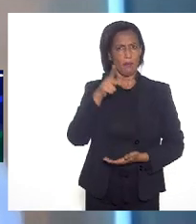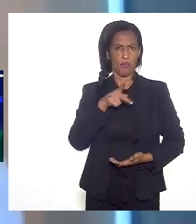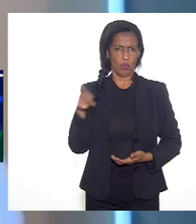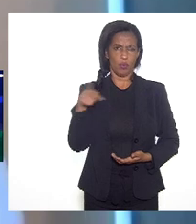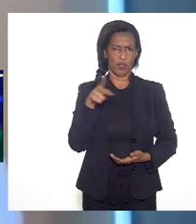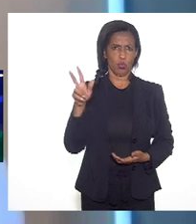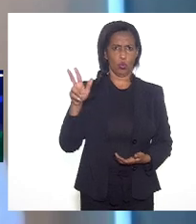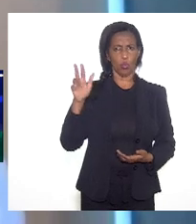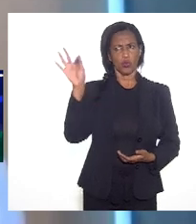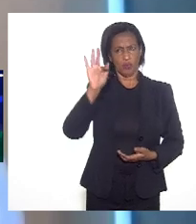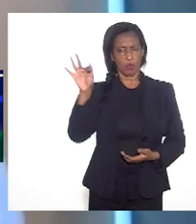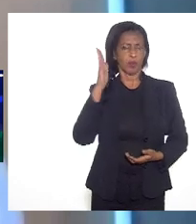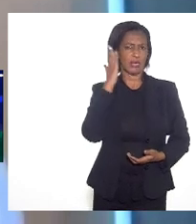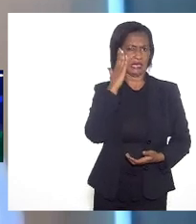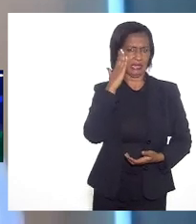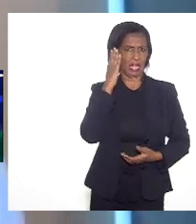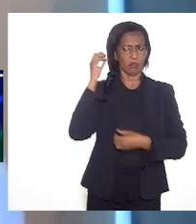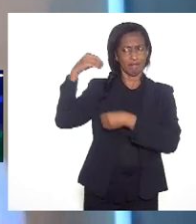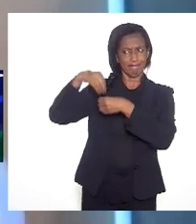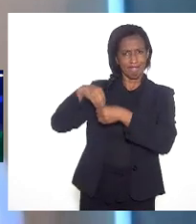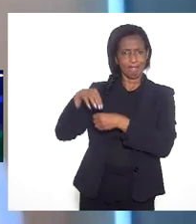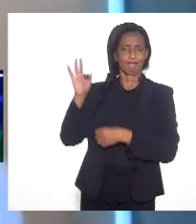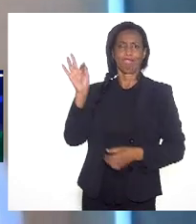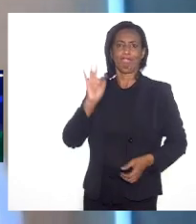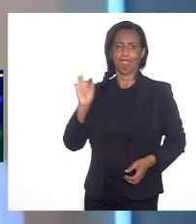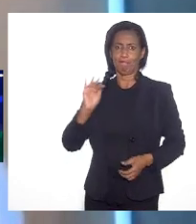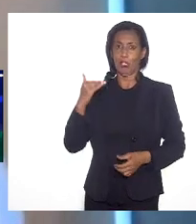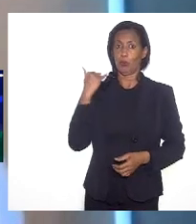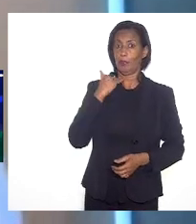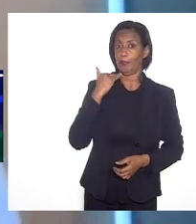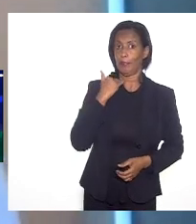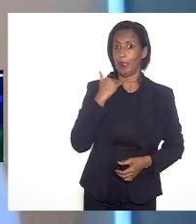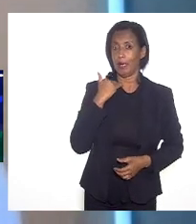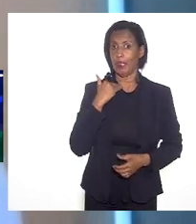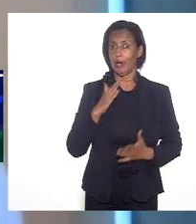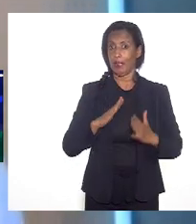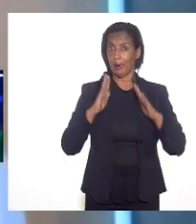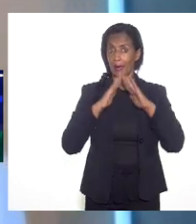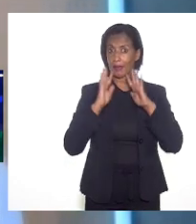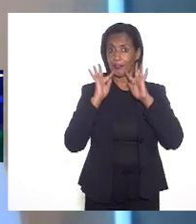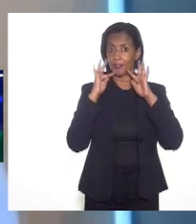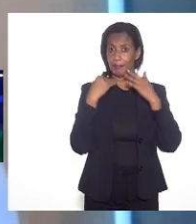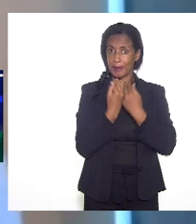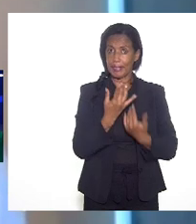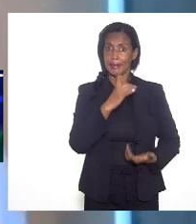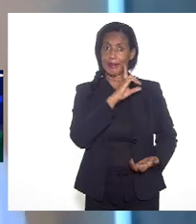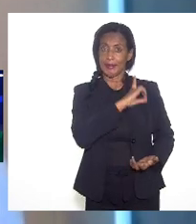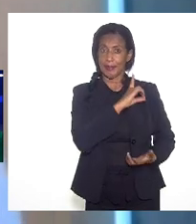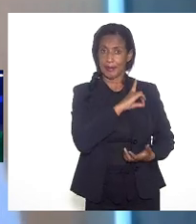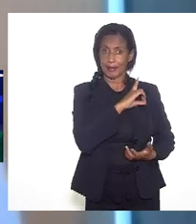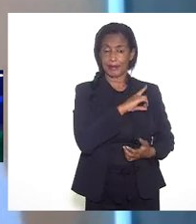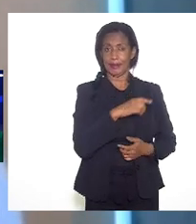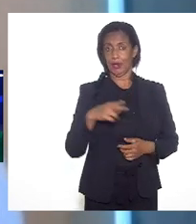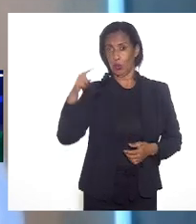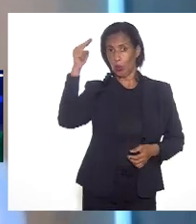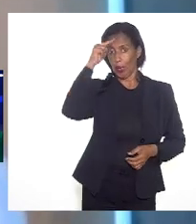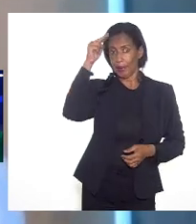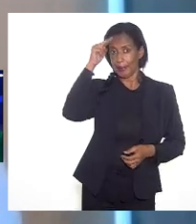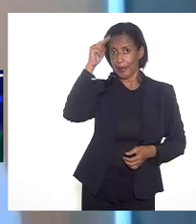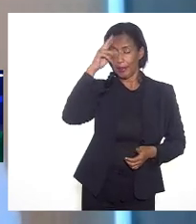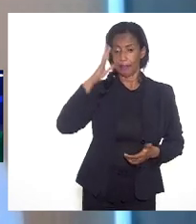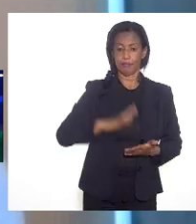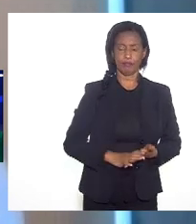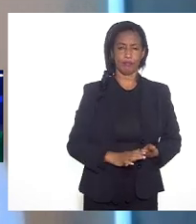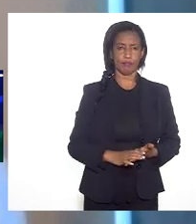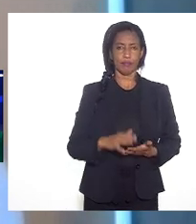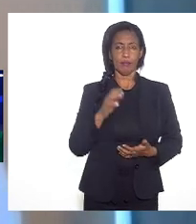de universidade, sabe disso, nas universidades, nos bancos, nas casas de família, nas delegacias, nos quartéis,